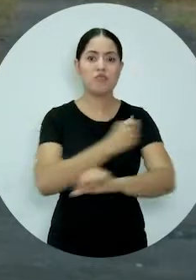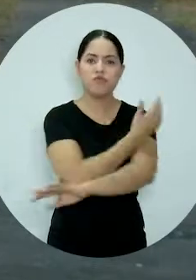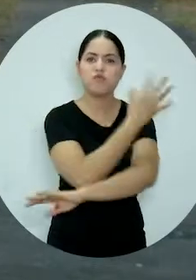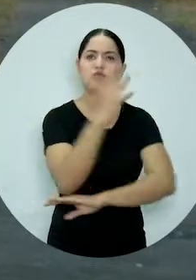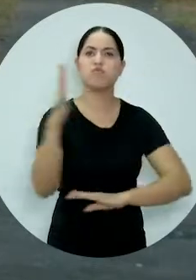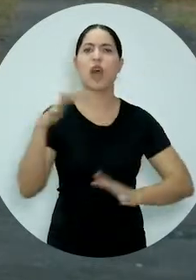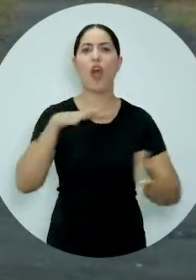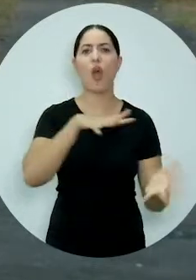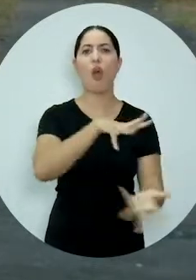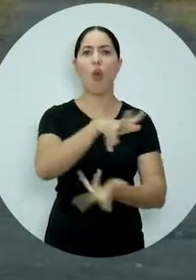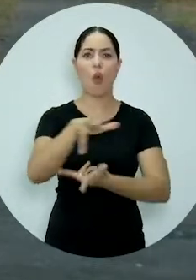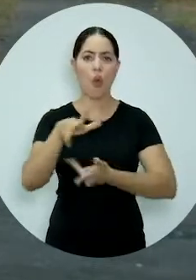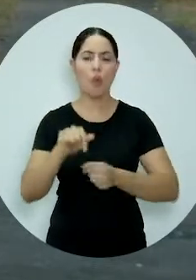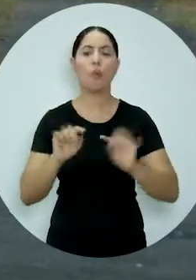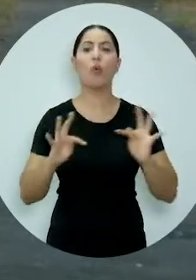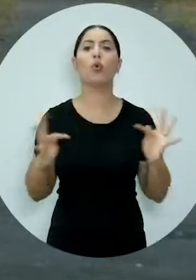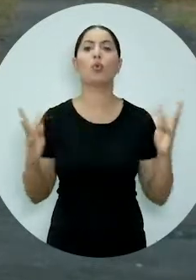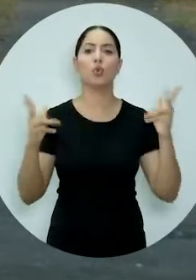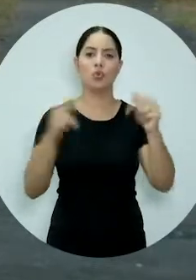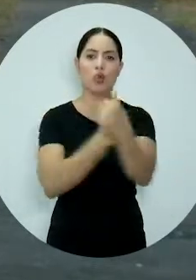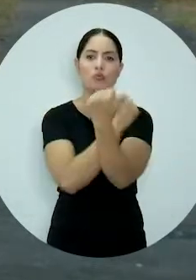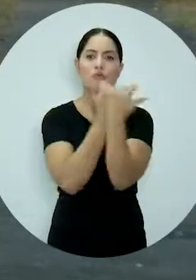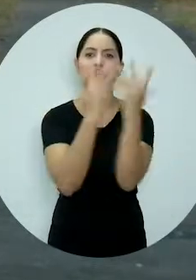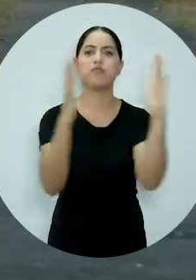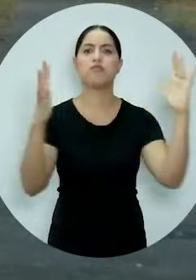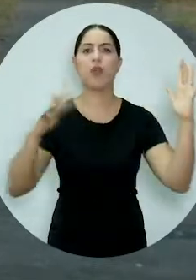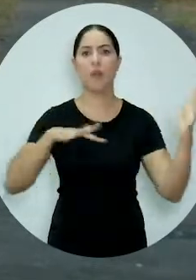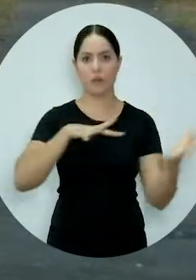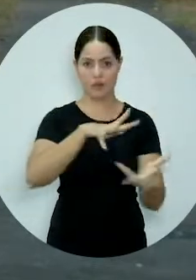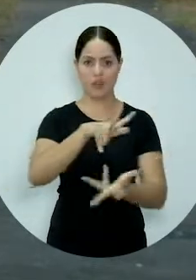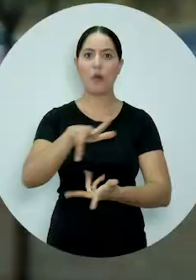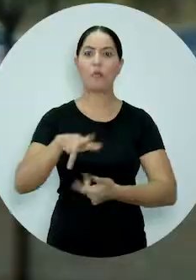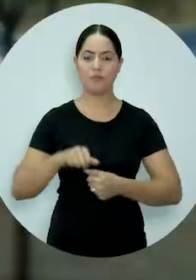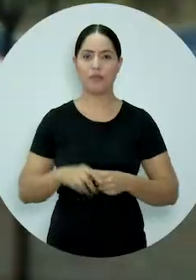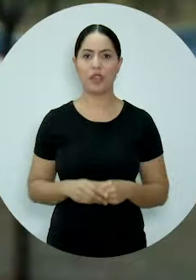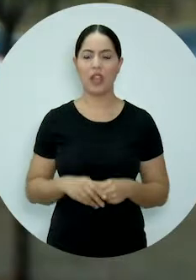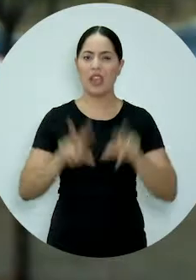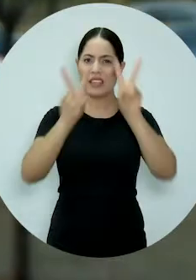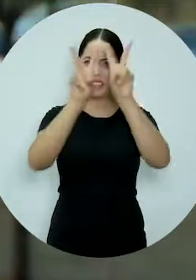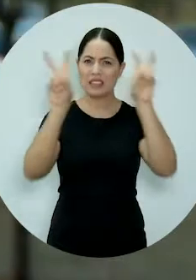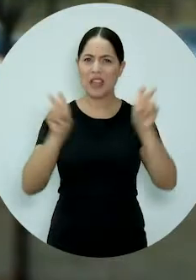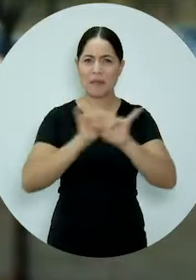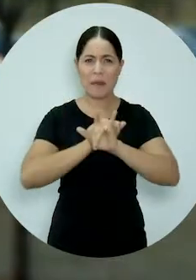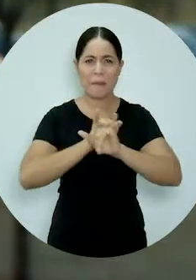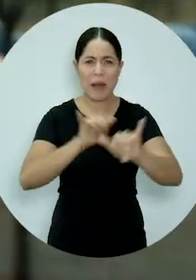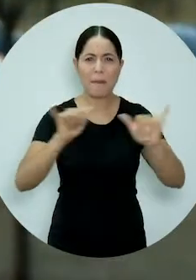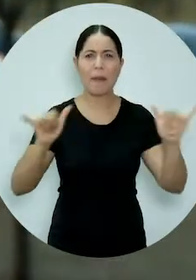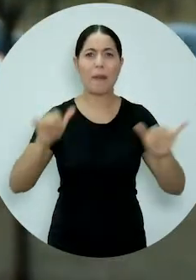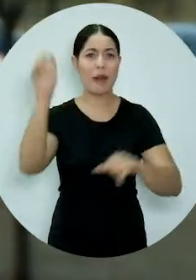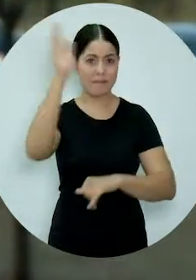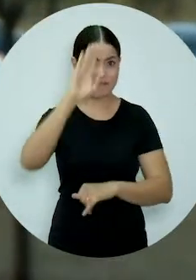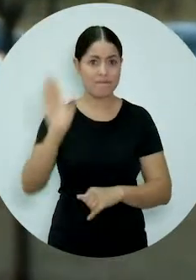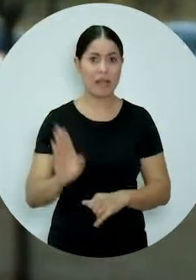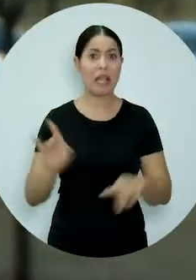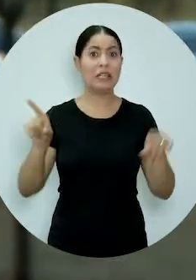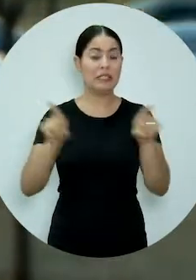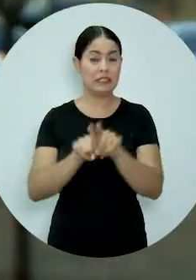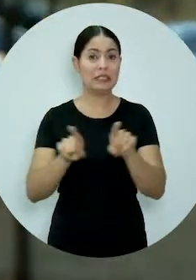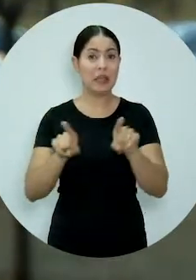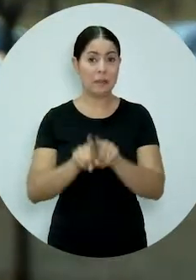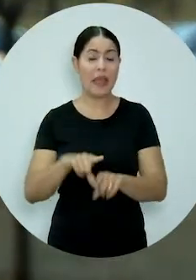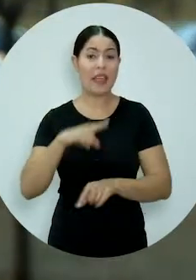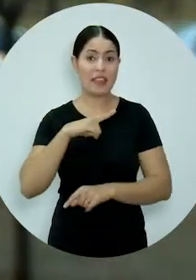maior biodiversidade em uma floresta tropical no mundo. O assunto gerou polêmica aqui no Brasil e